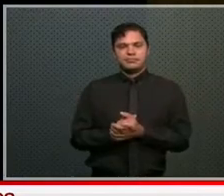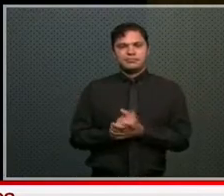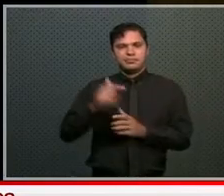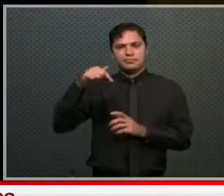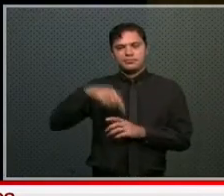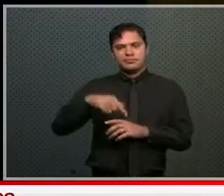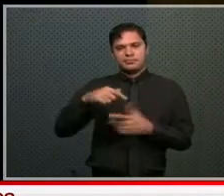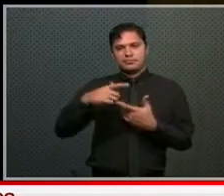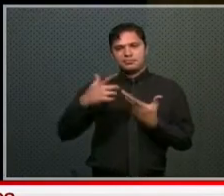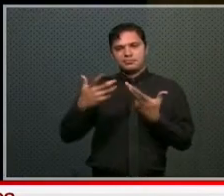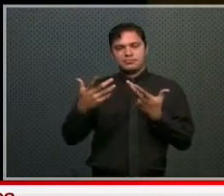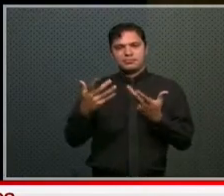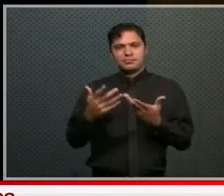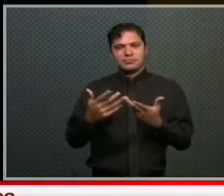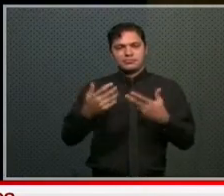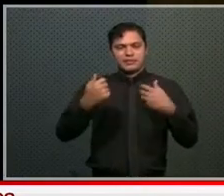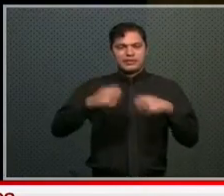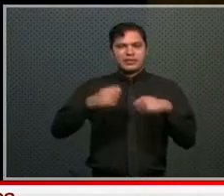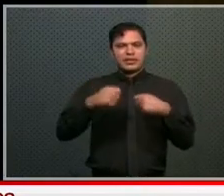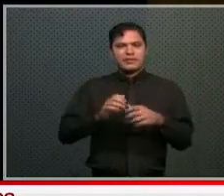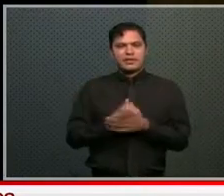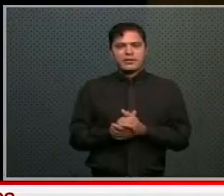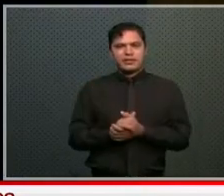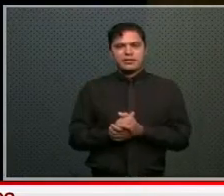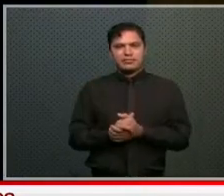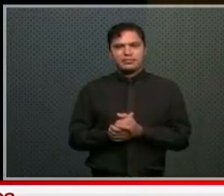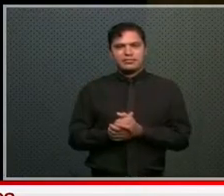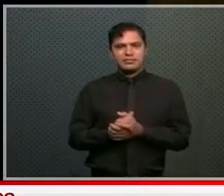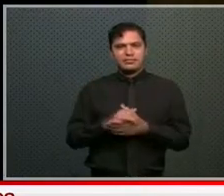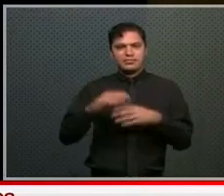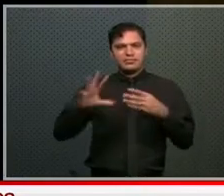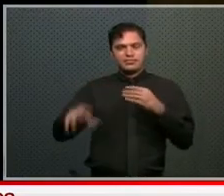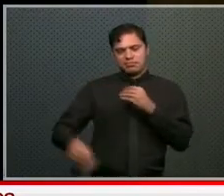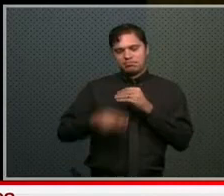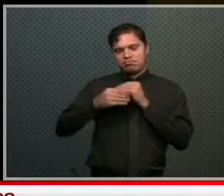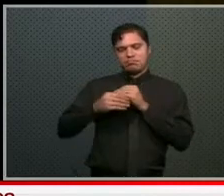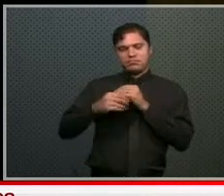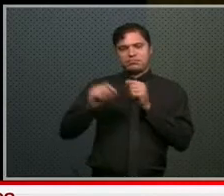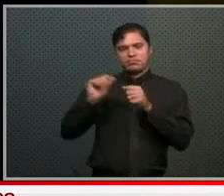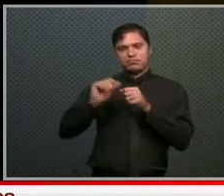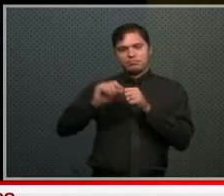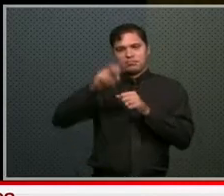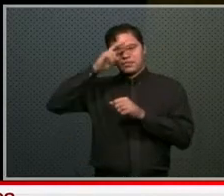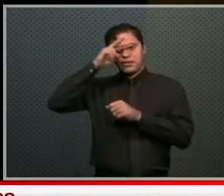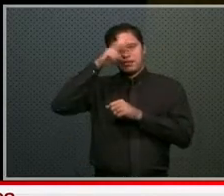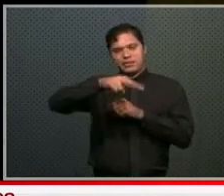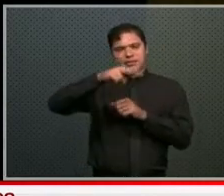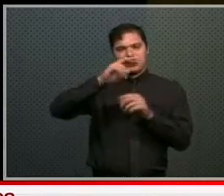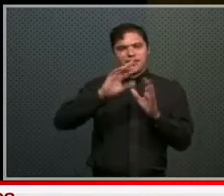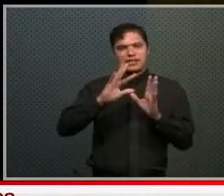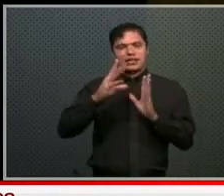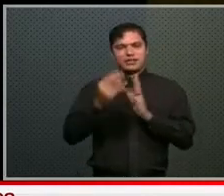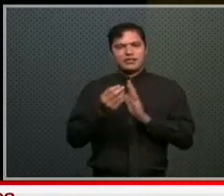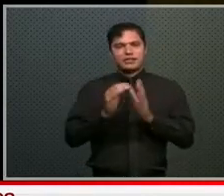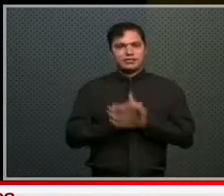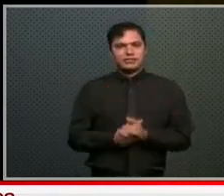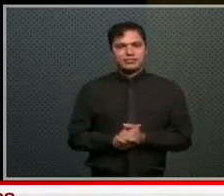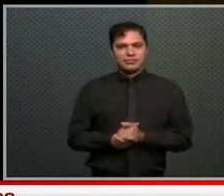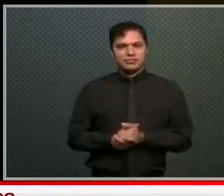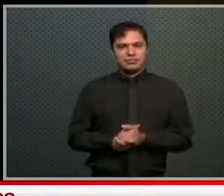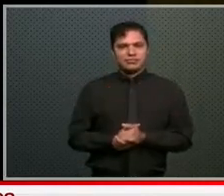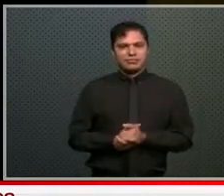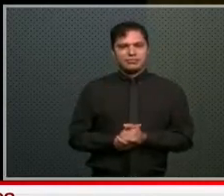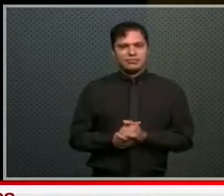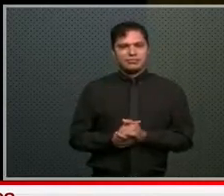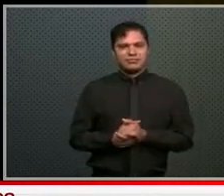que comigo construíram Essa Fortaleza na Amazônia Oriental quando o